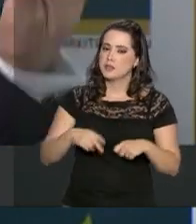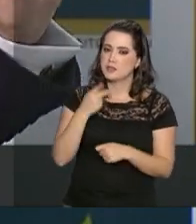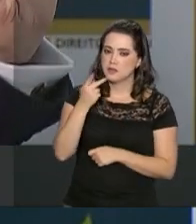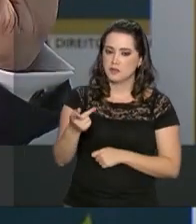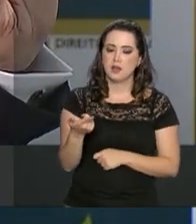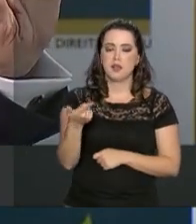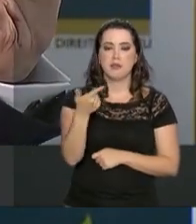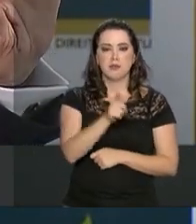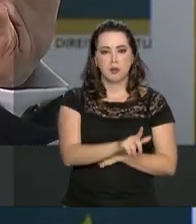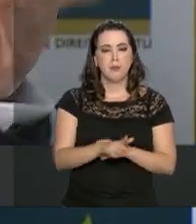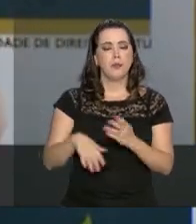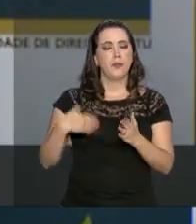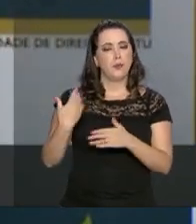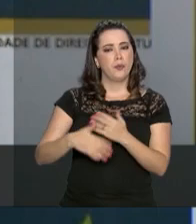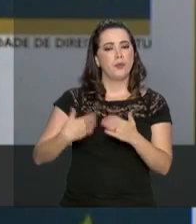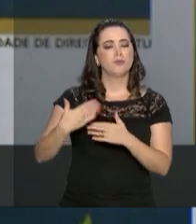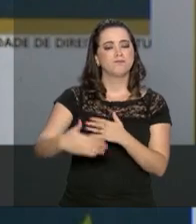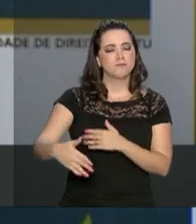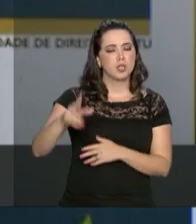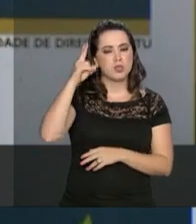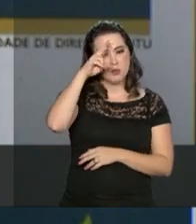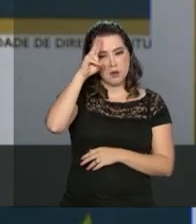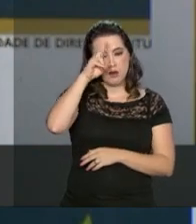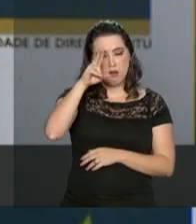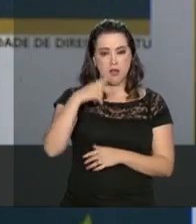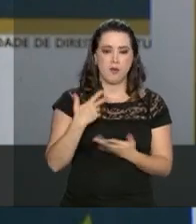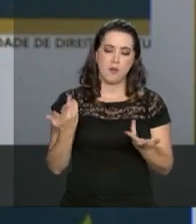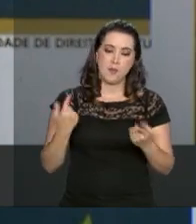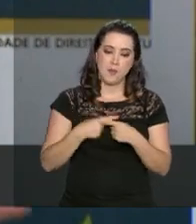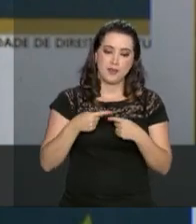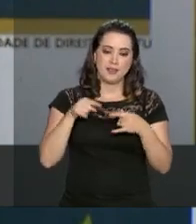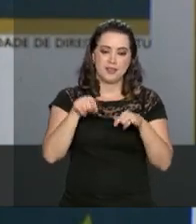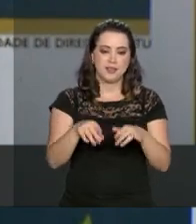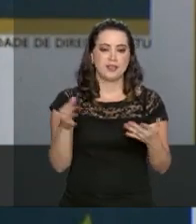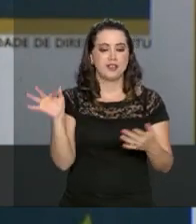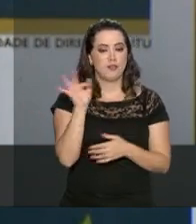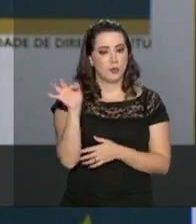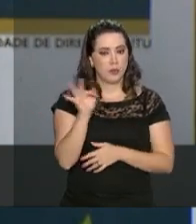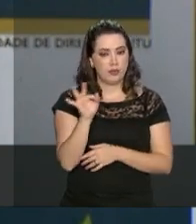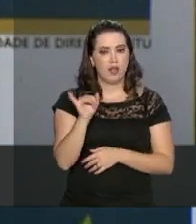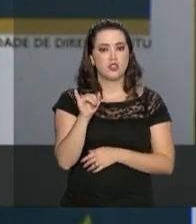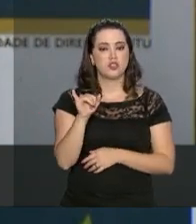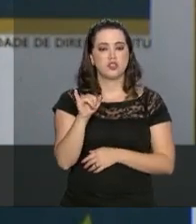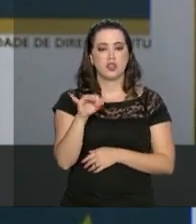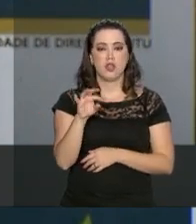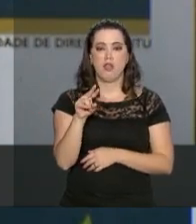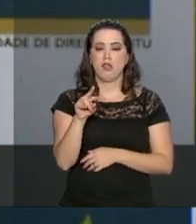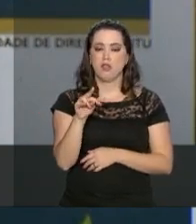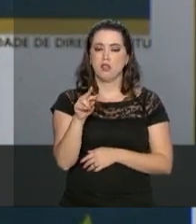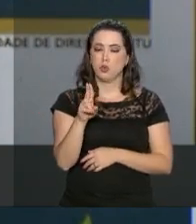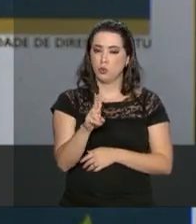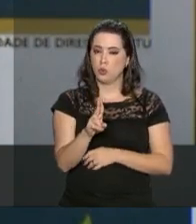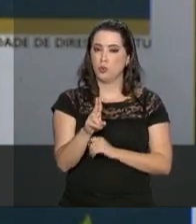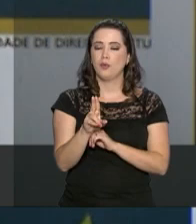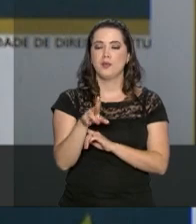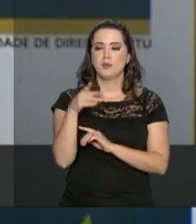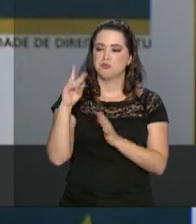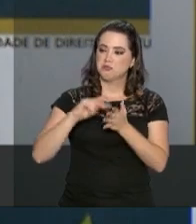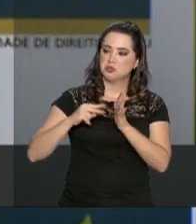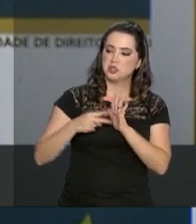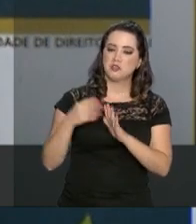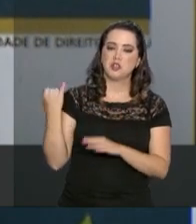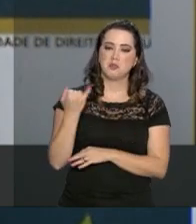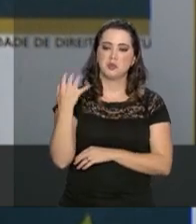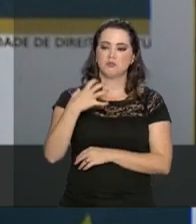depois de uma longa história, convenhamos que os fluidos aqui da faculdade, de Itu, da região de São Paulo, eram tão fortes, tão